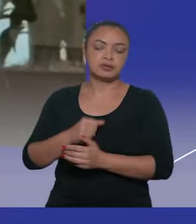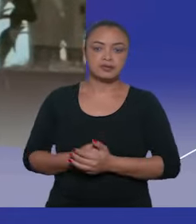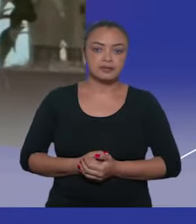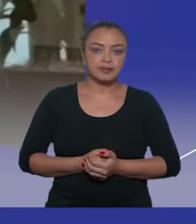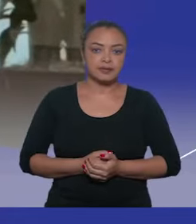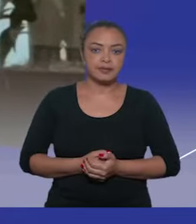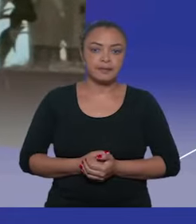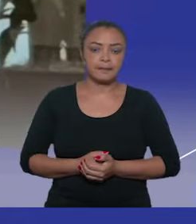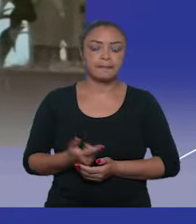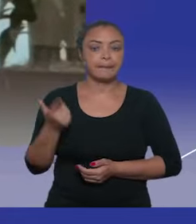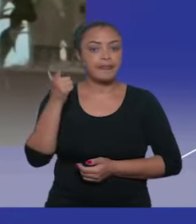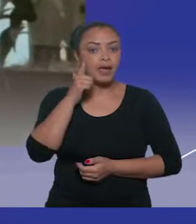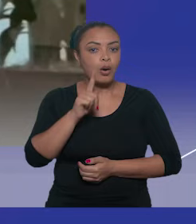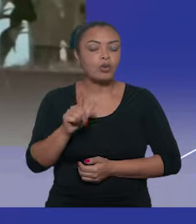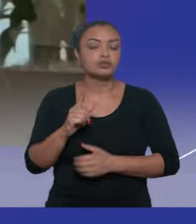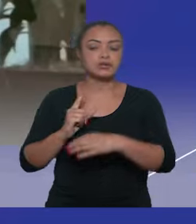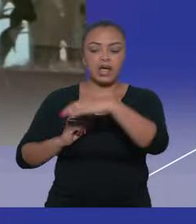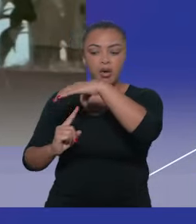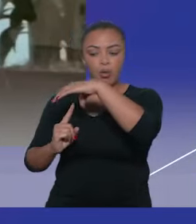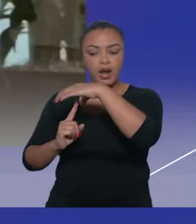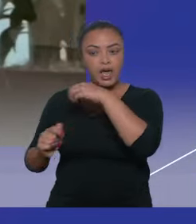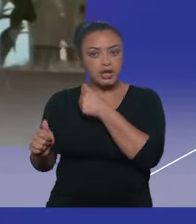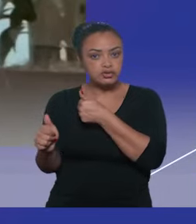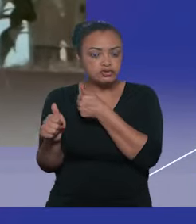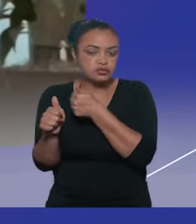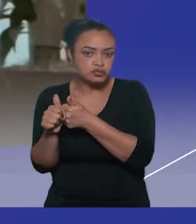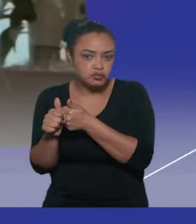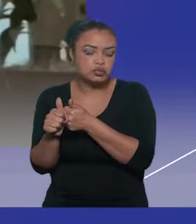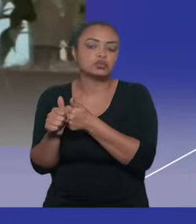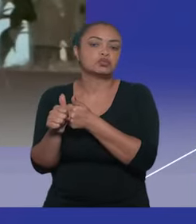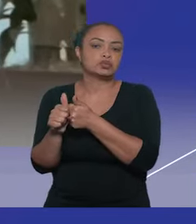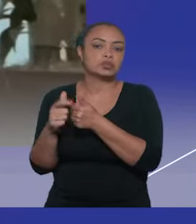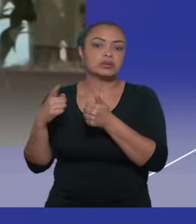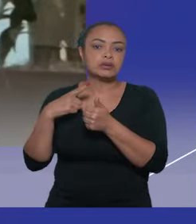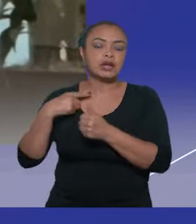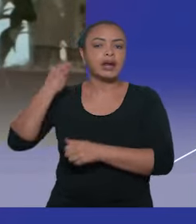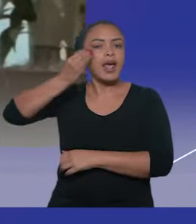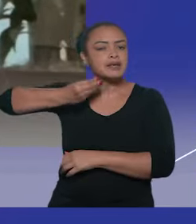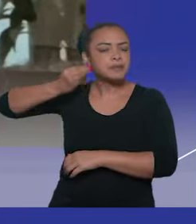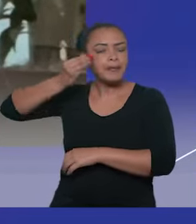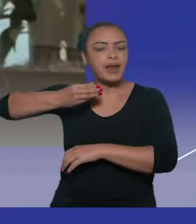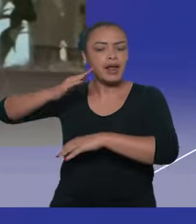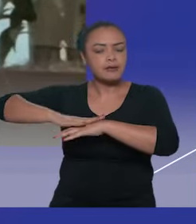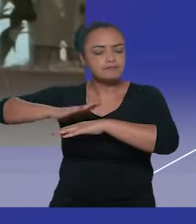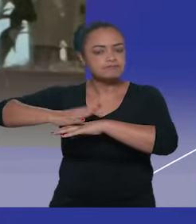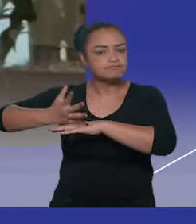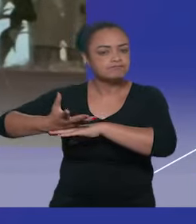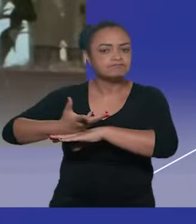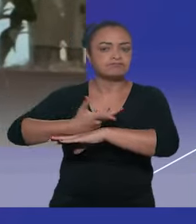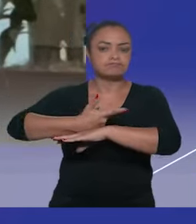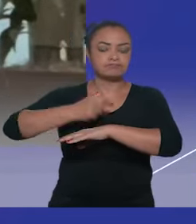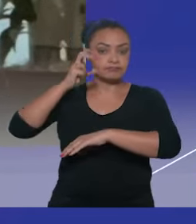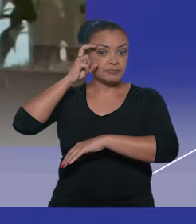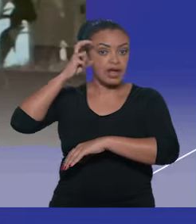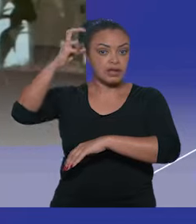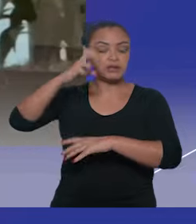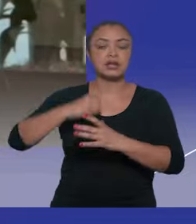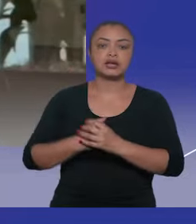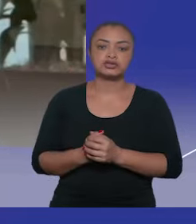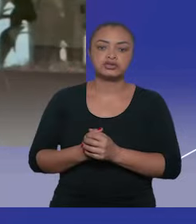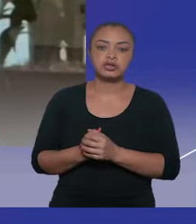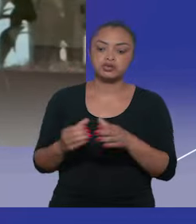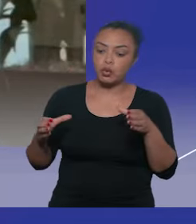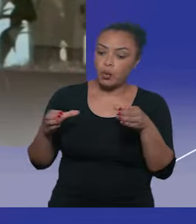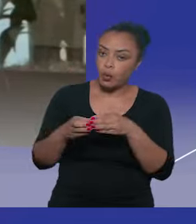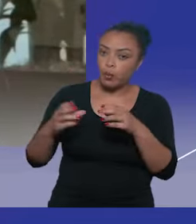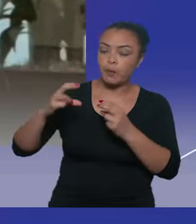obviamente, claro, é o motivo pelo qual a gente fez esse movimento para o mercado americano, que é o maior mercado de capitais, como eu mencionei. É para estar junto ao nosso